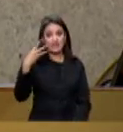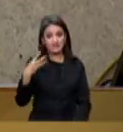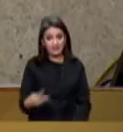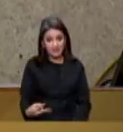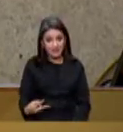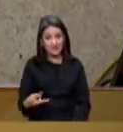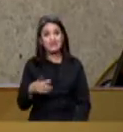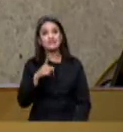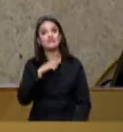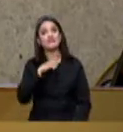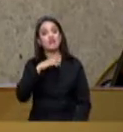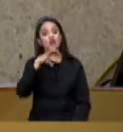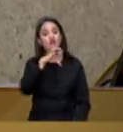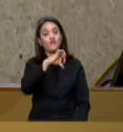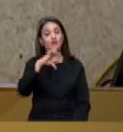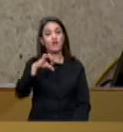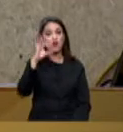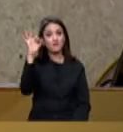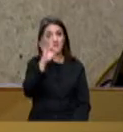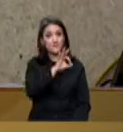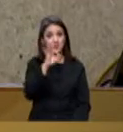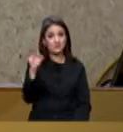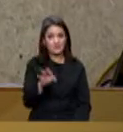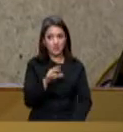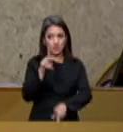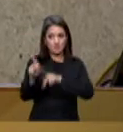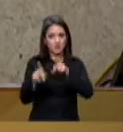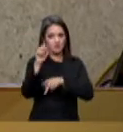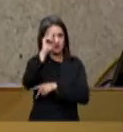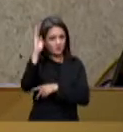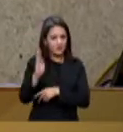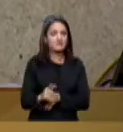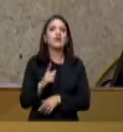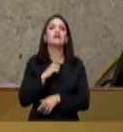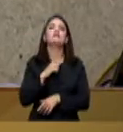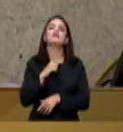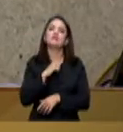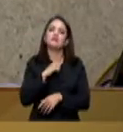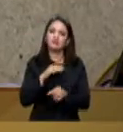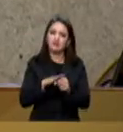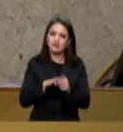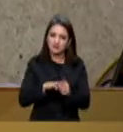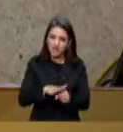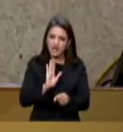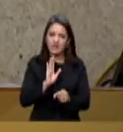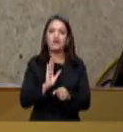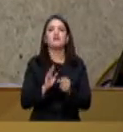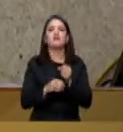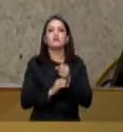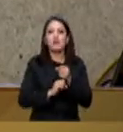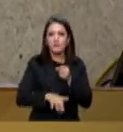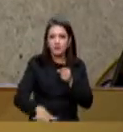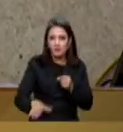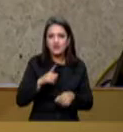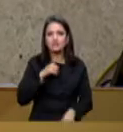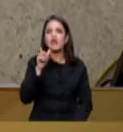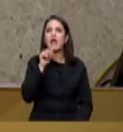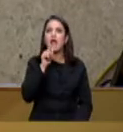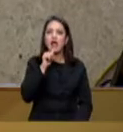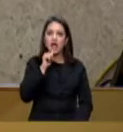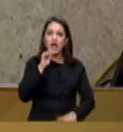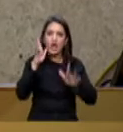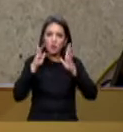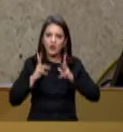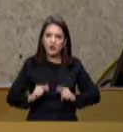que 99% da população brasileira tem acesso à água potável e